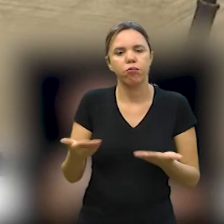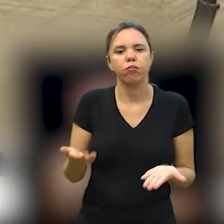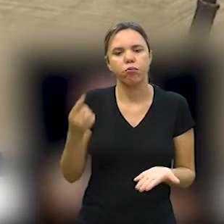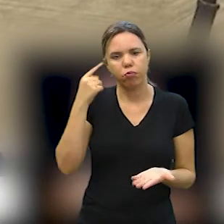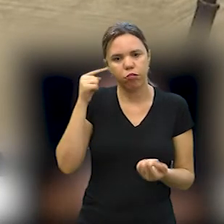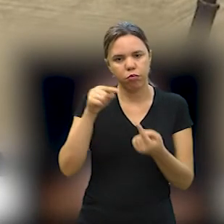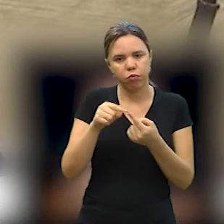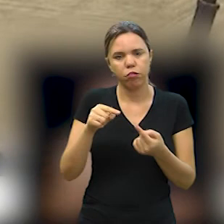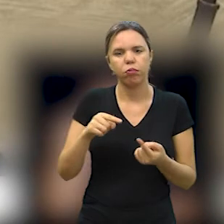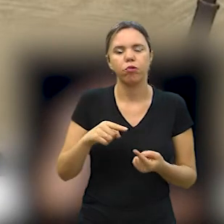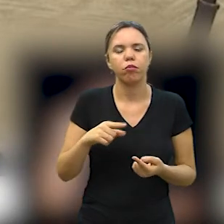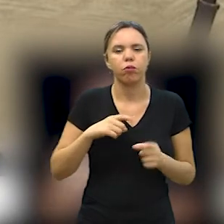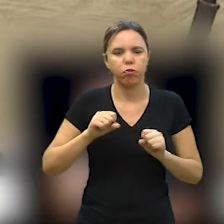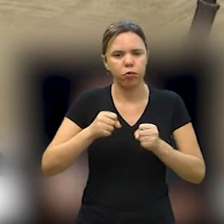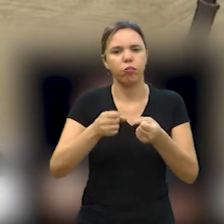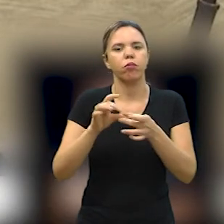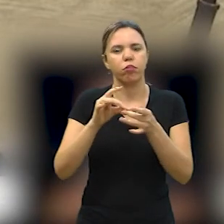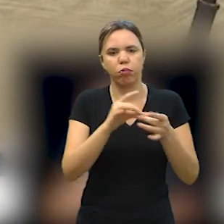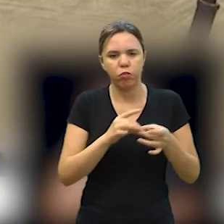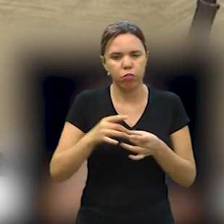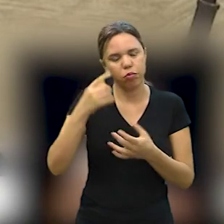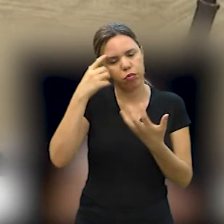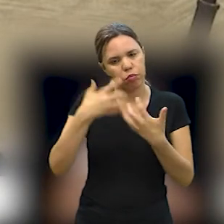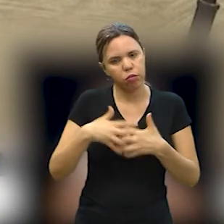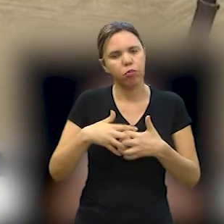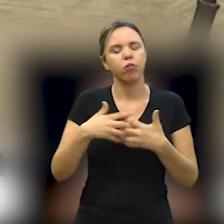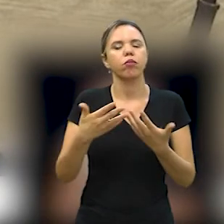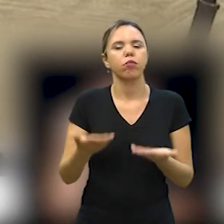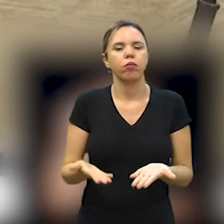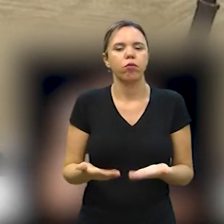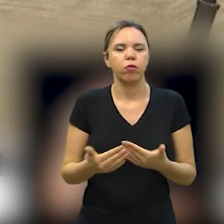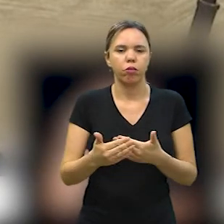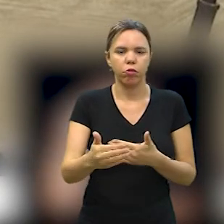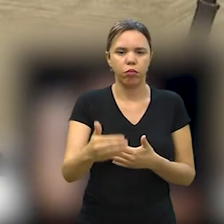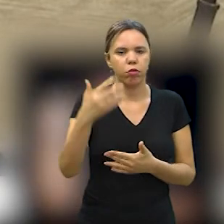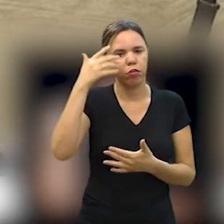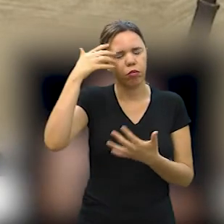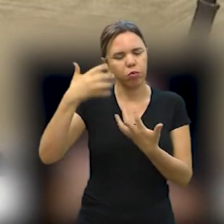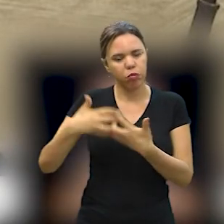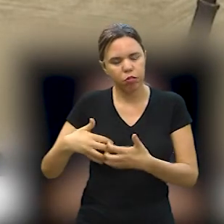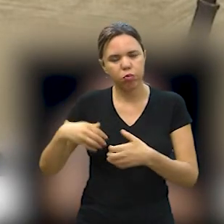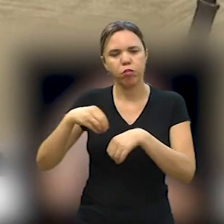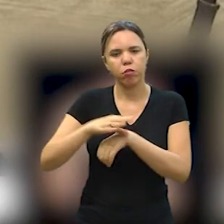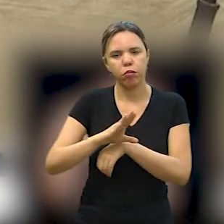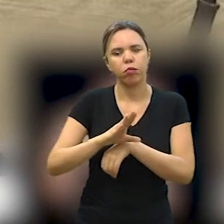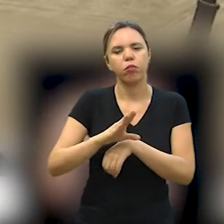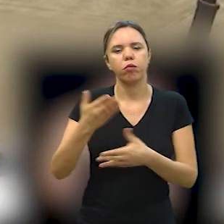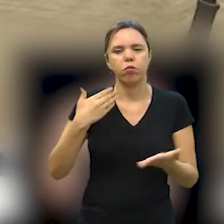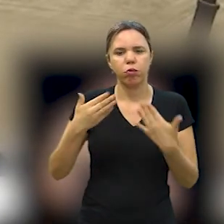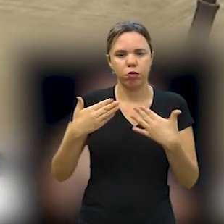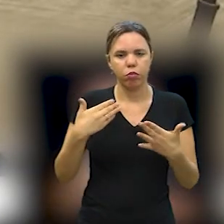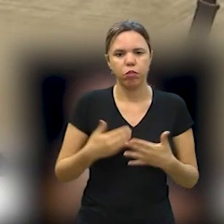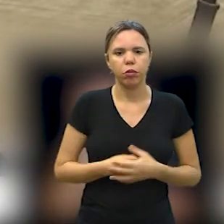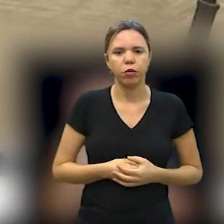aí mesmo a ideia da gente fortalecer o seu pensamento a partir da reflexão a partir do debate